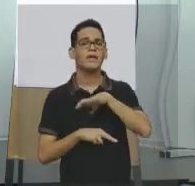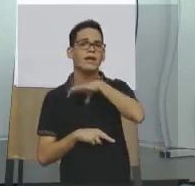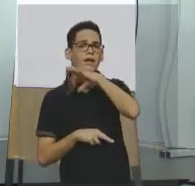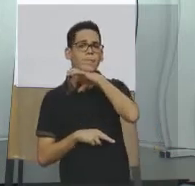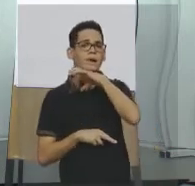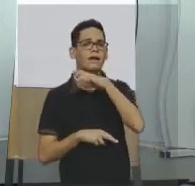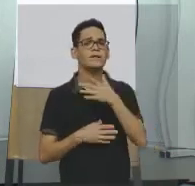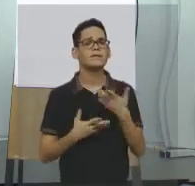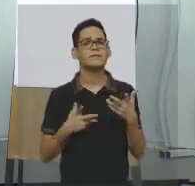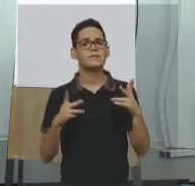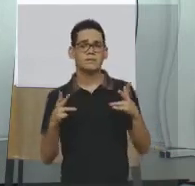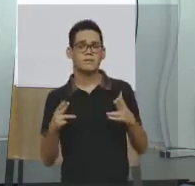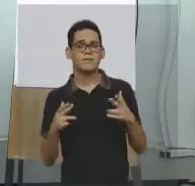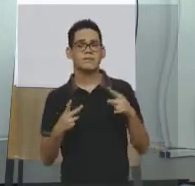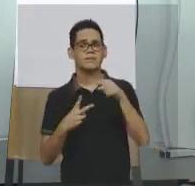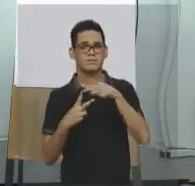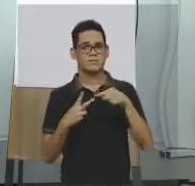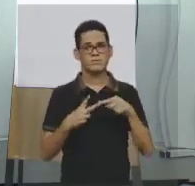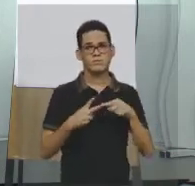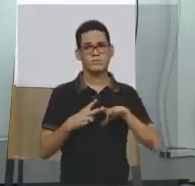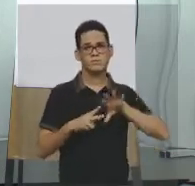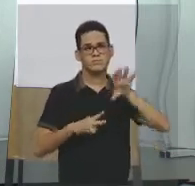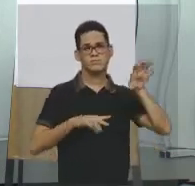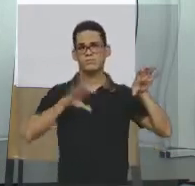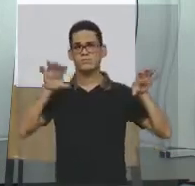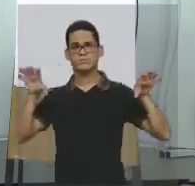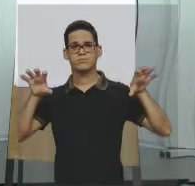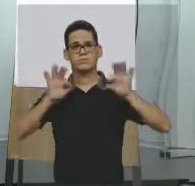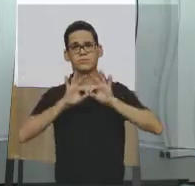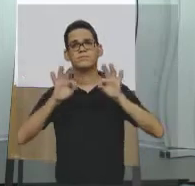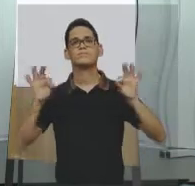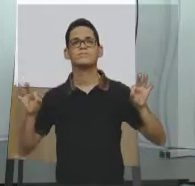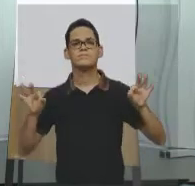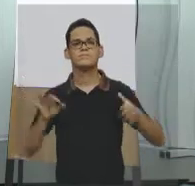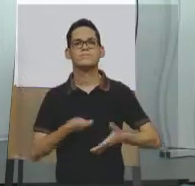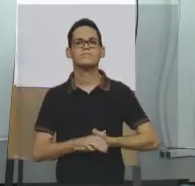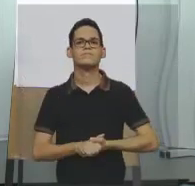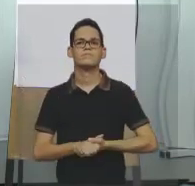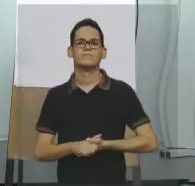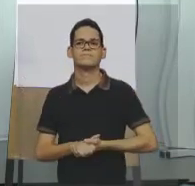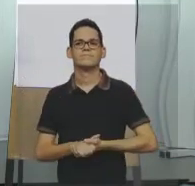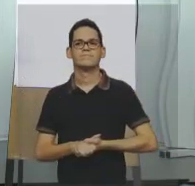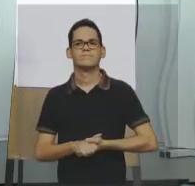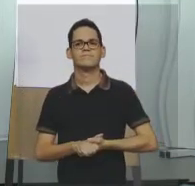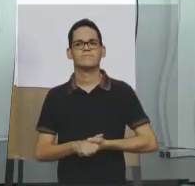iguais, em dois continentes tão distantes. Essa é a ideia dos fósseis.